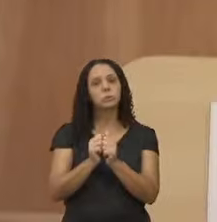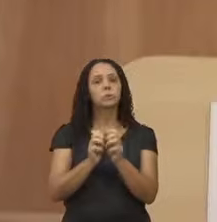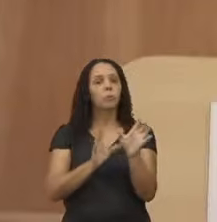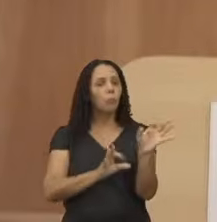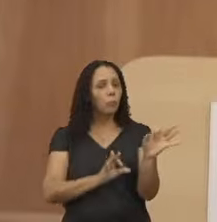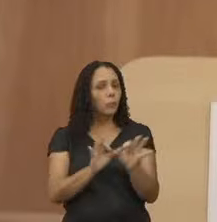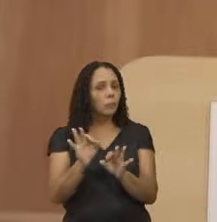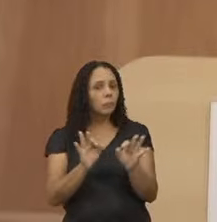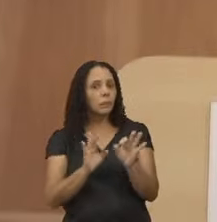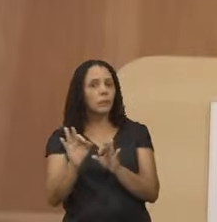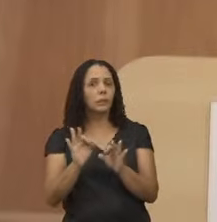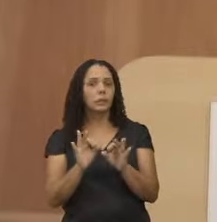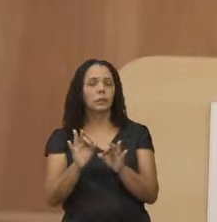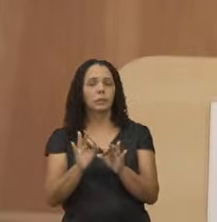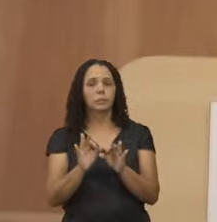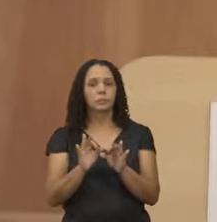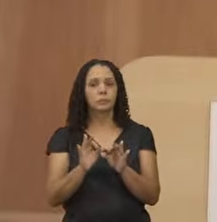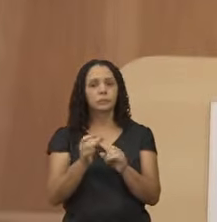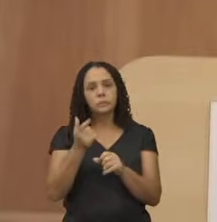vez mais